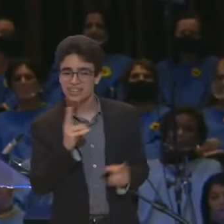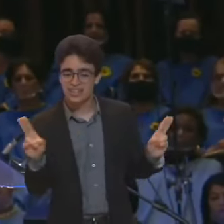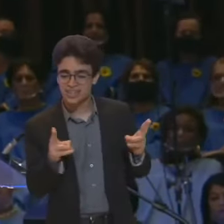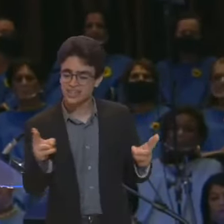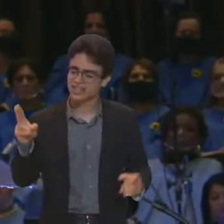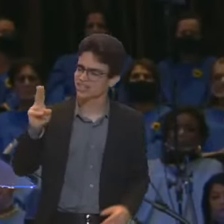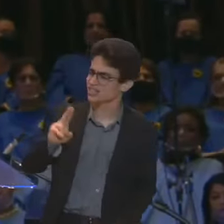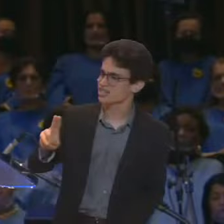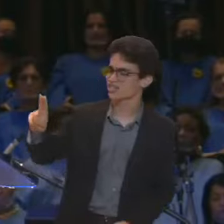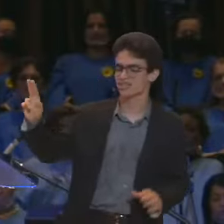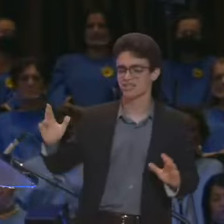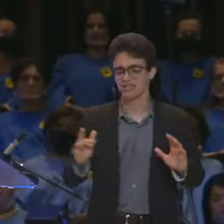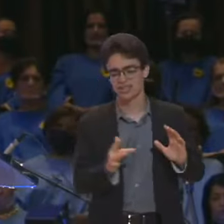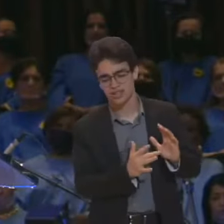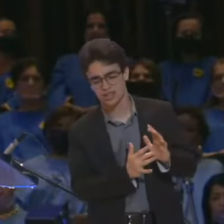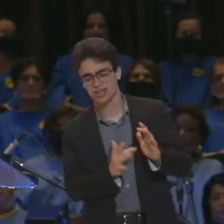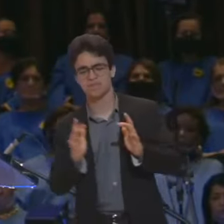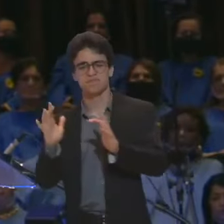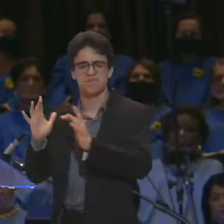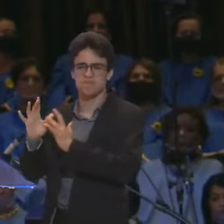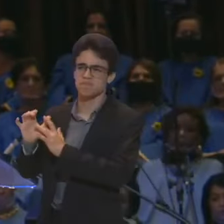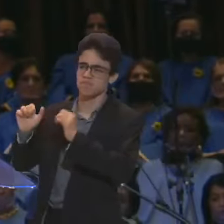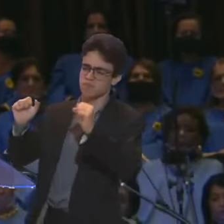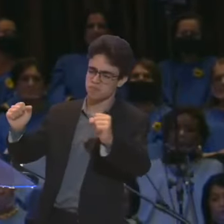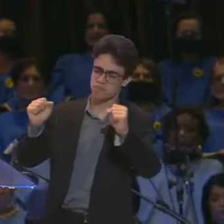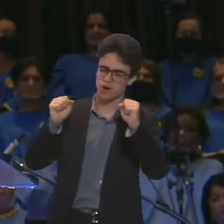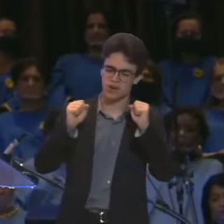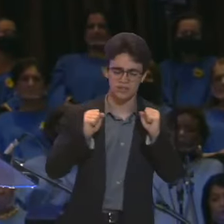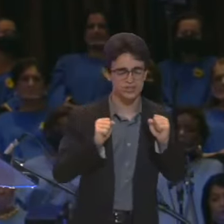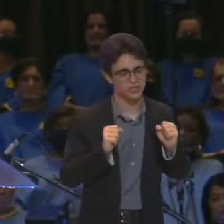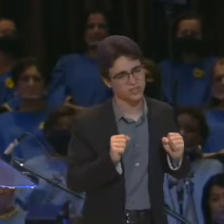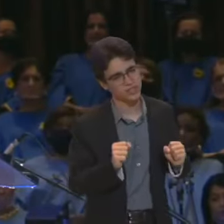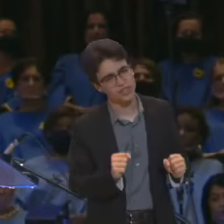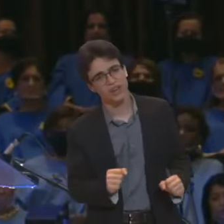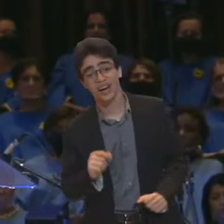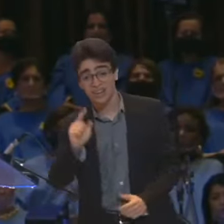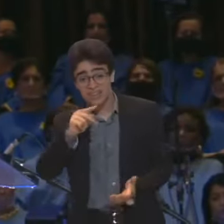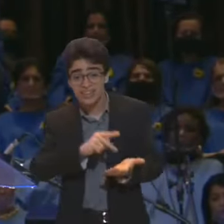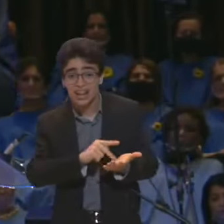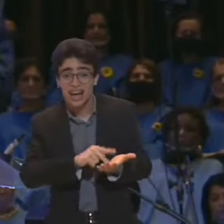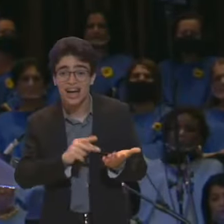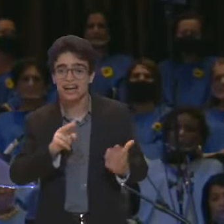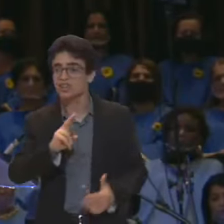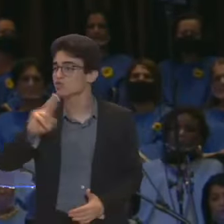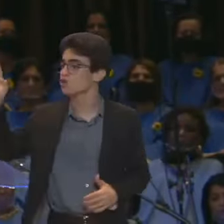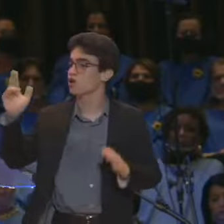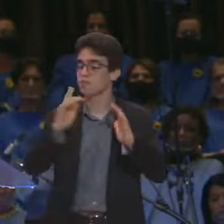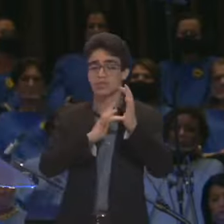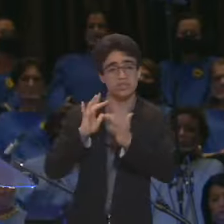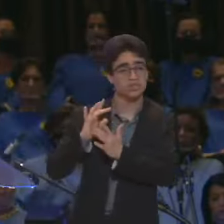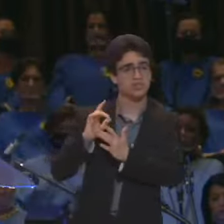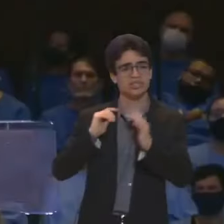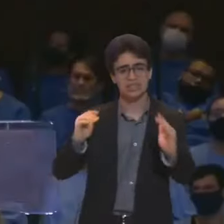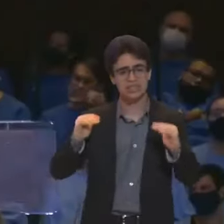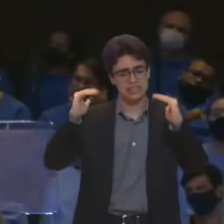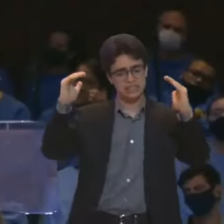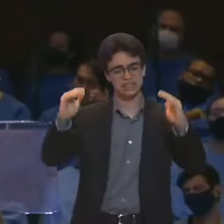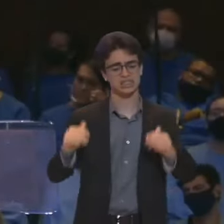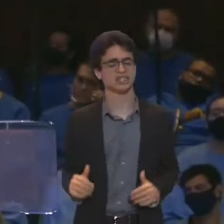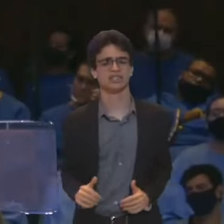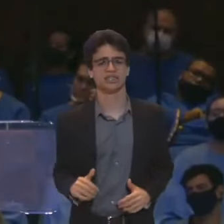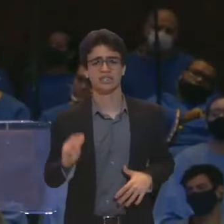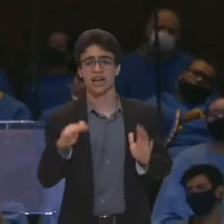O nome de Jesus é poderoso, não é verdade? O nome que está sobre todo nome,